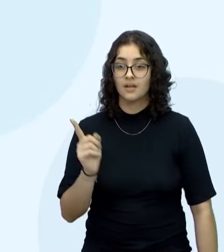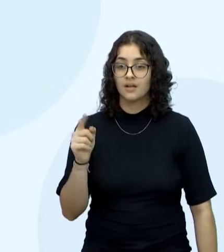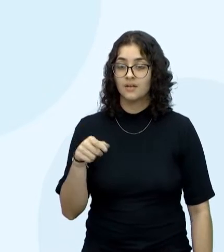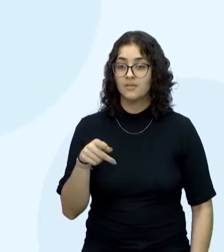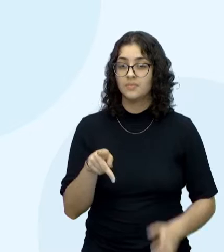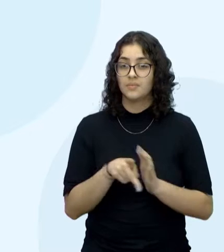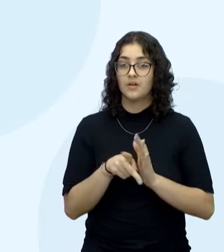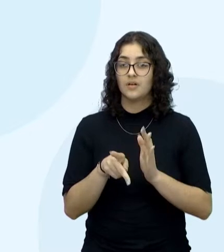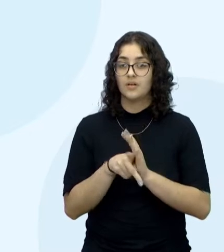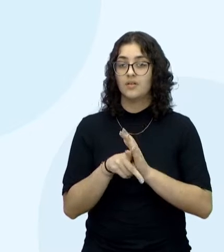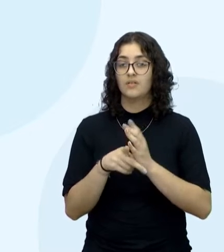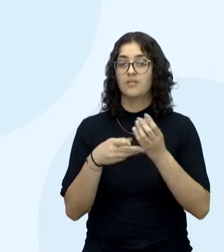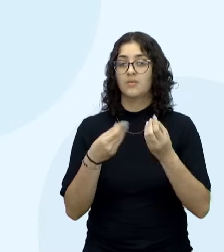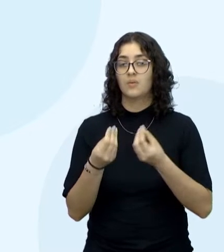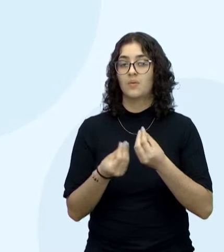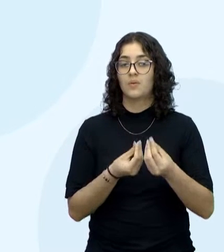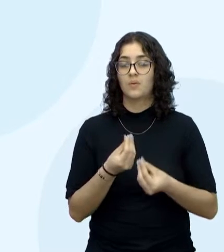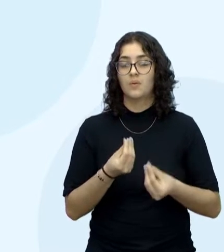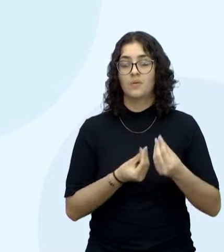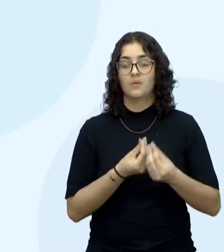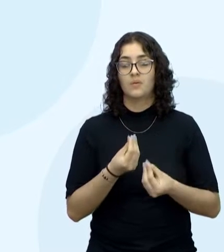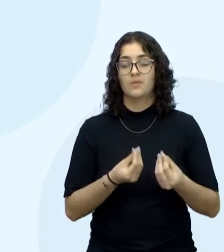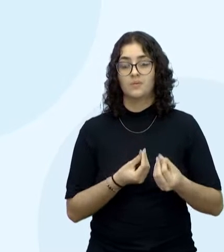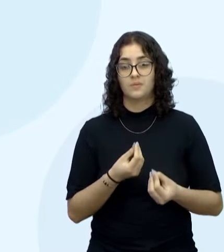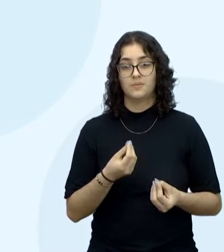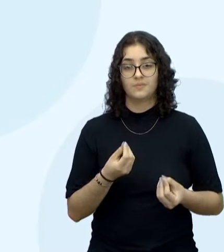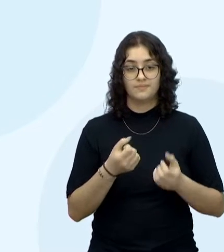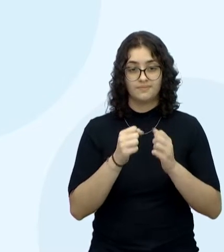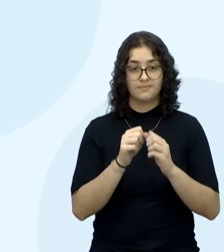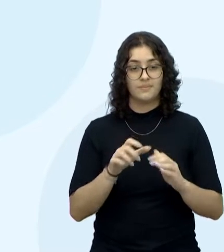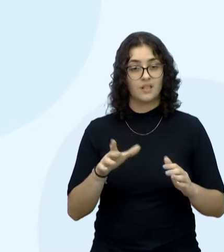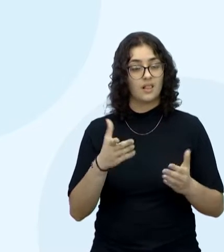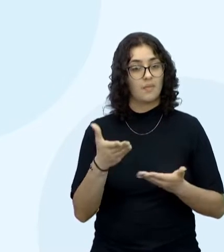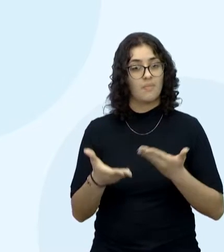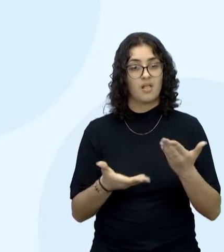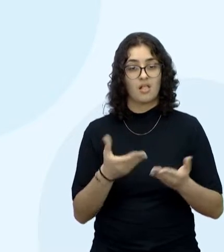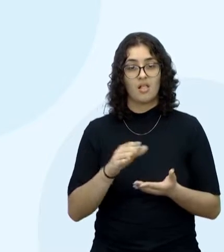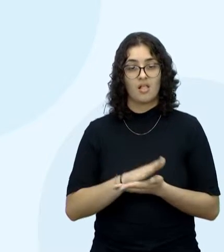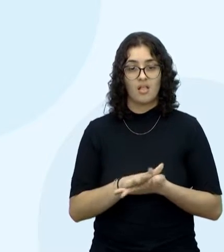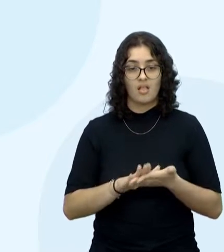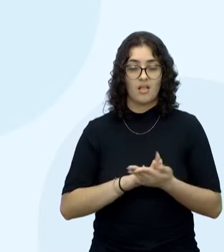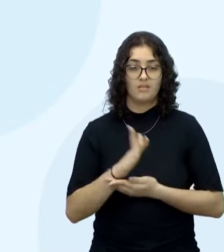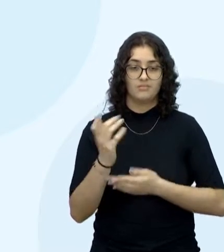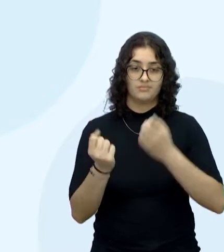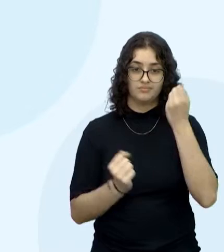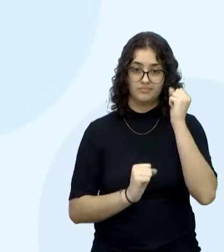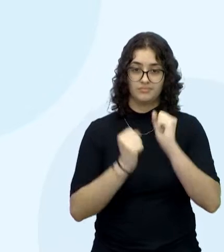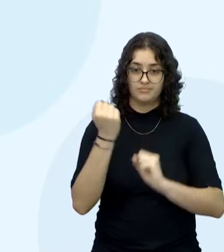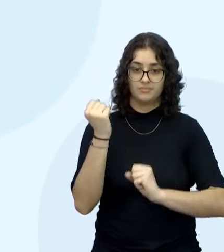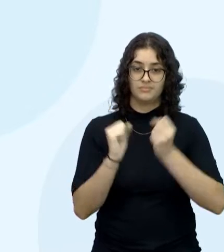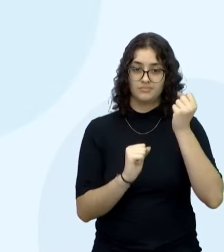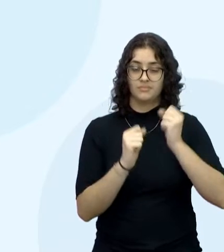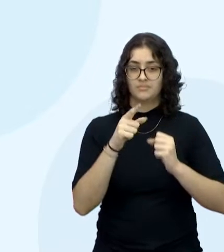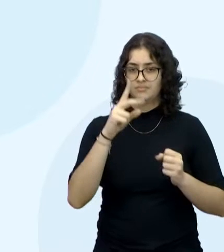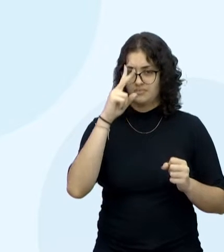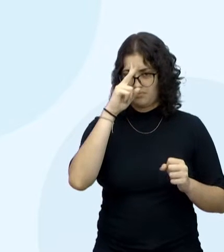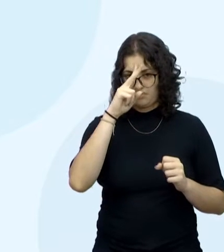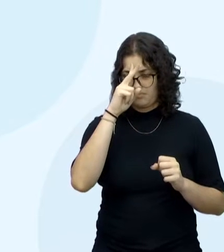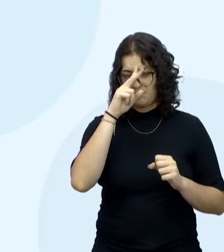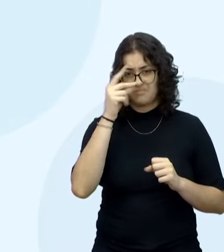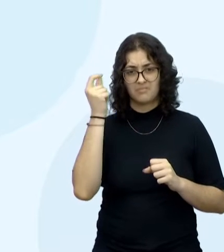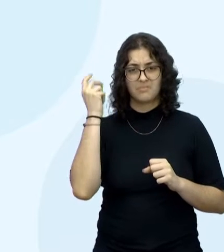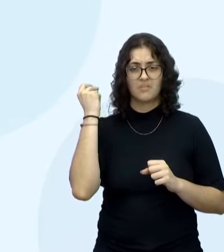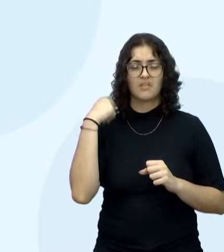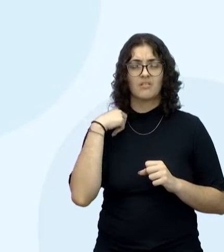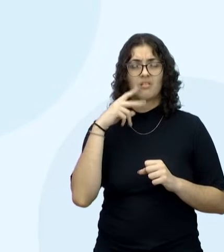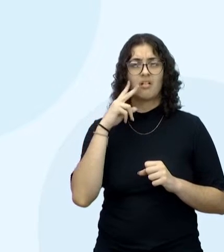o lançamento de efluentes sem tratamento proveniente de indústrias. Vocês não se lembram, não são dessa época? Eu